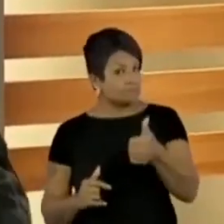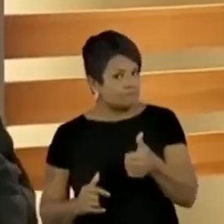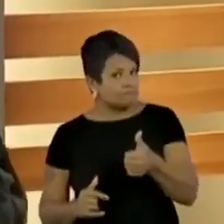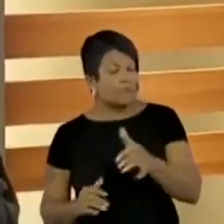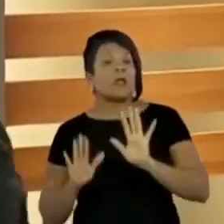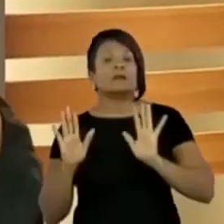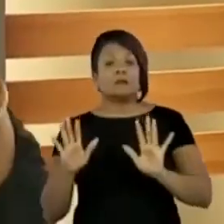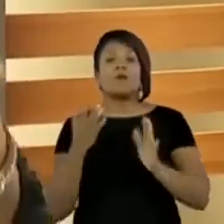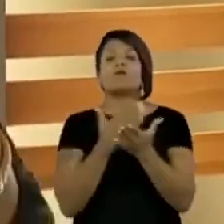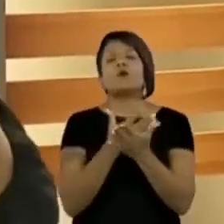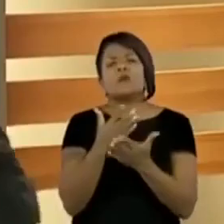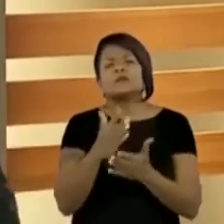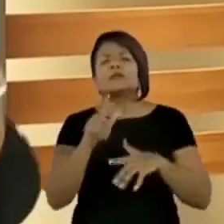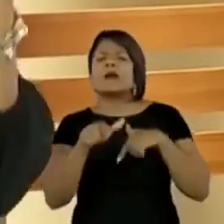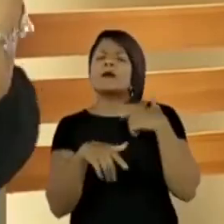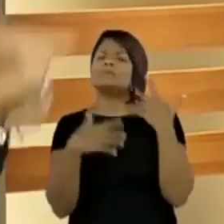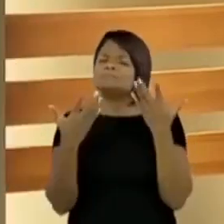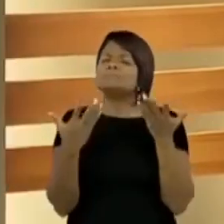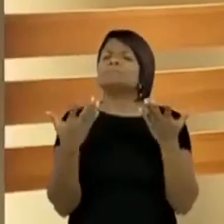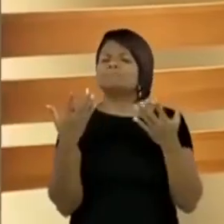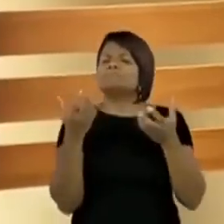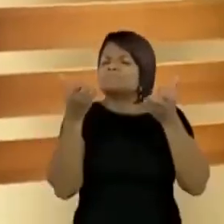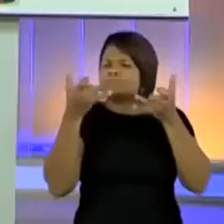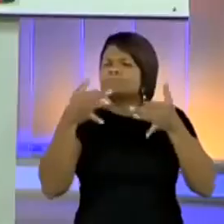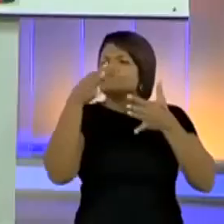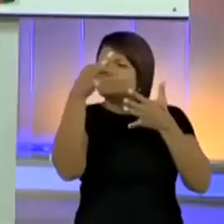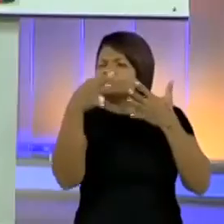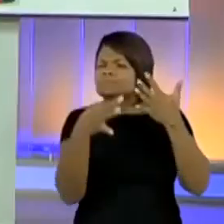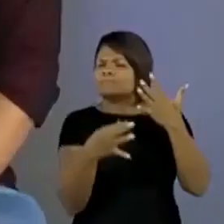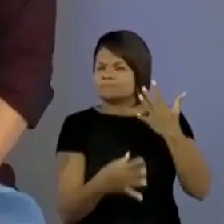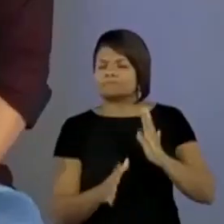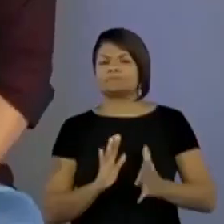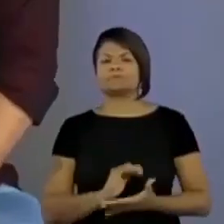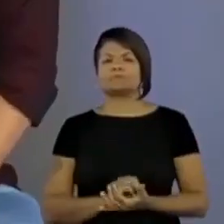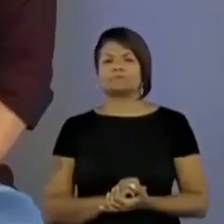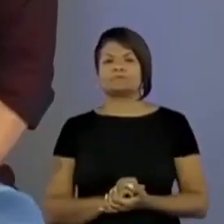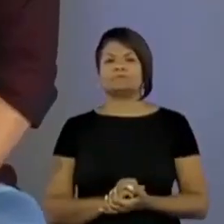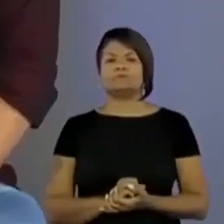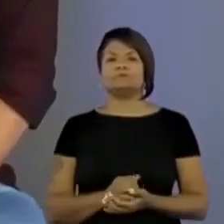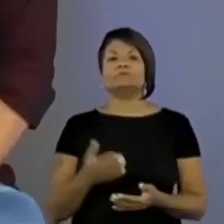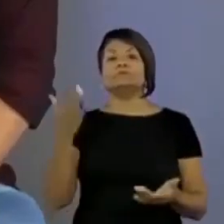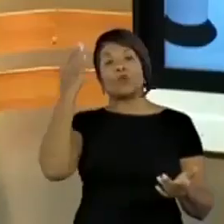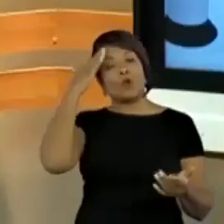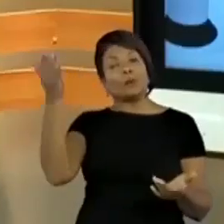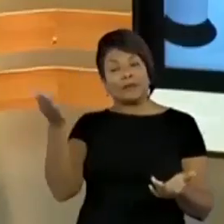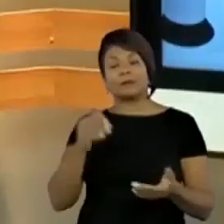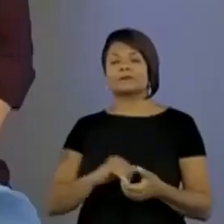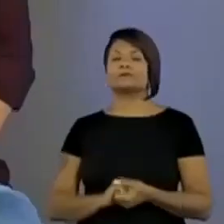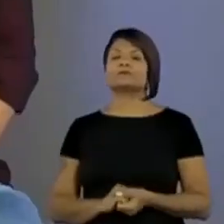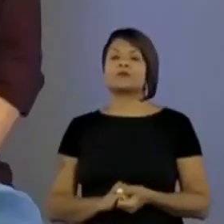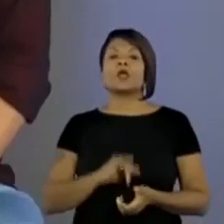começar a trabalhar um pouquinho mais esse texto. Vocês têm mais alguma pergunta? Obrigada, professores, meus colegas